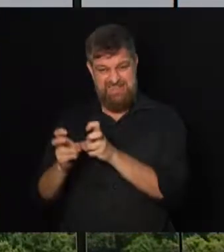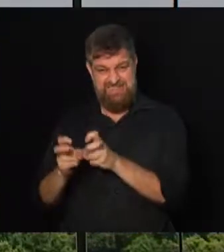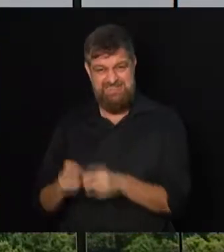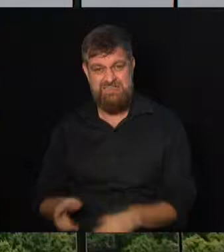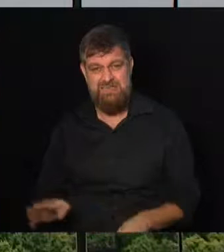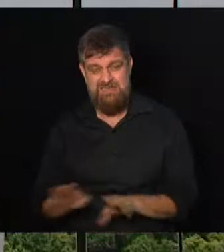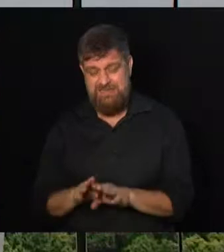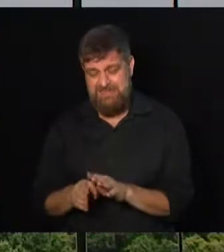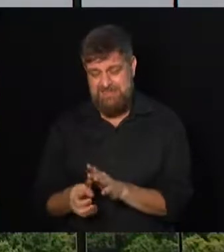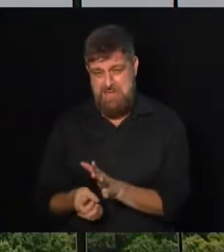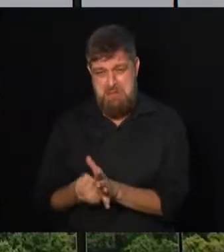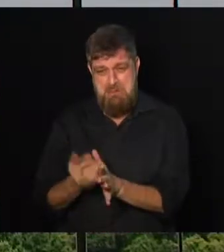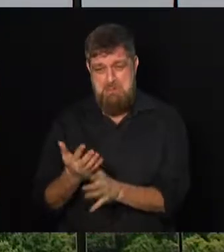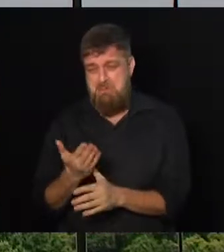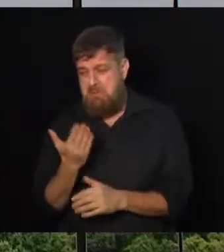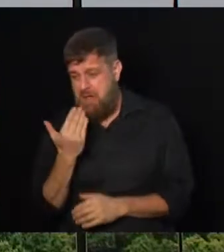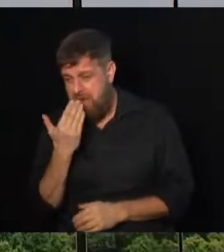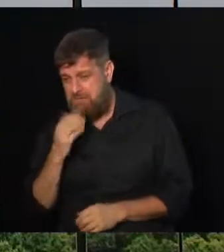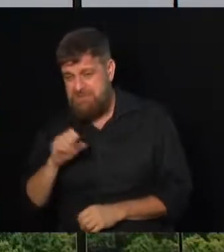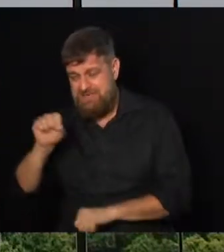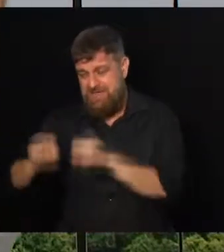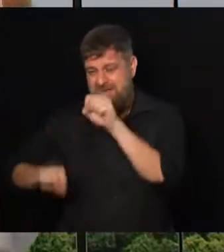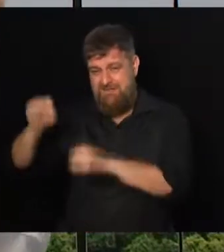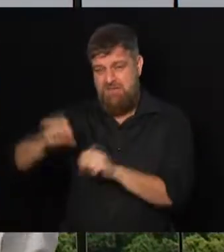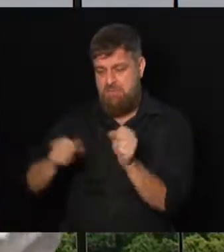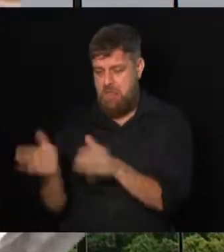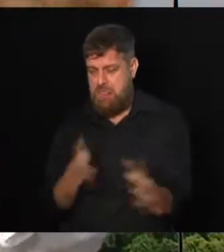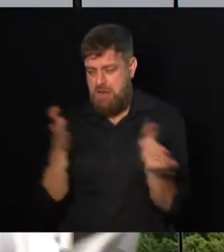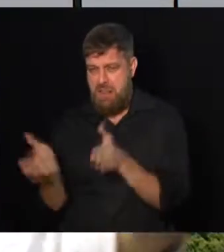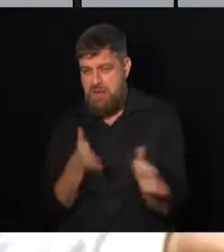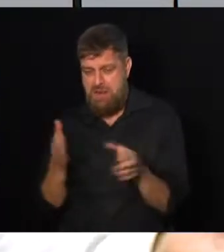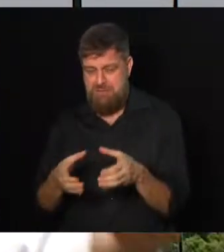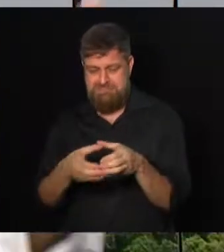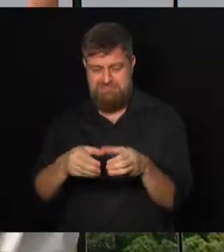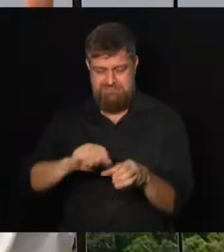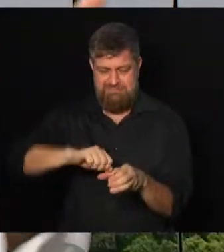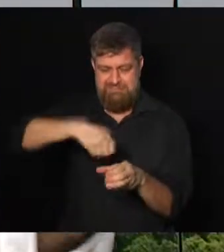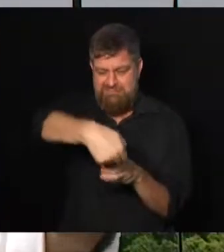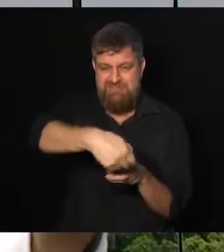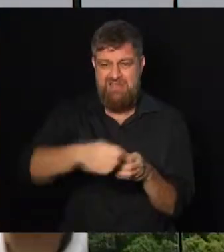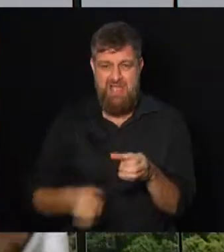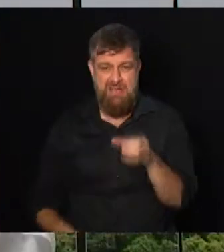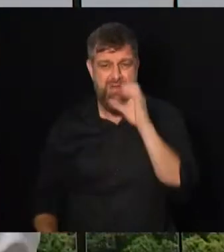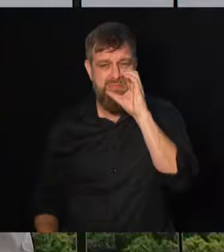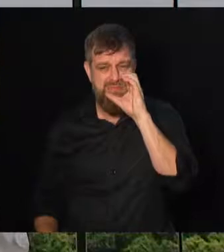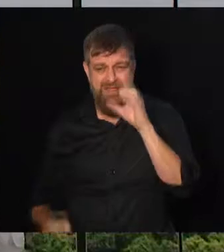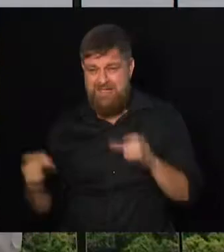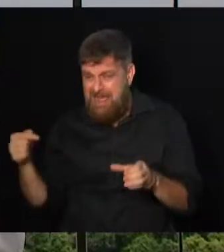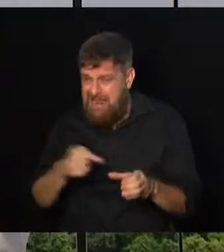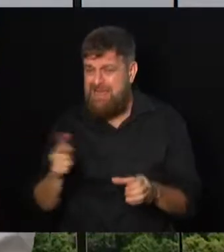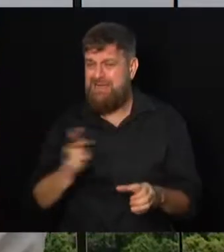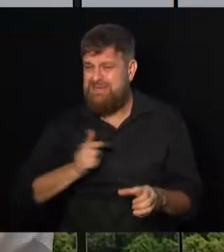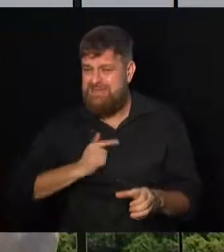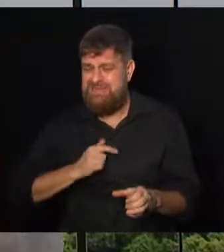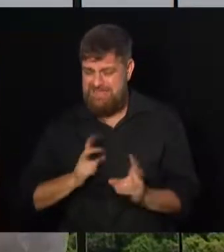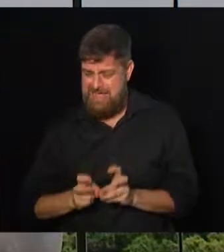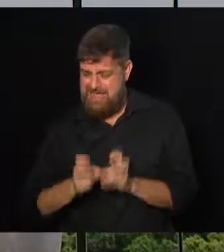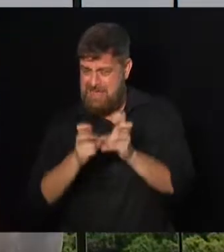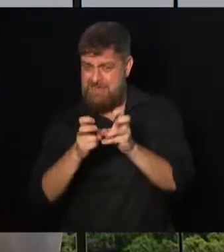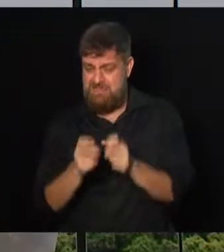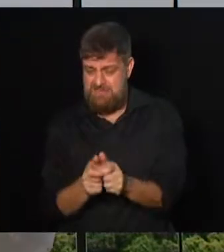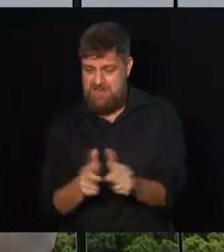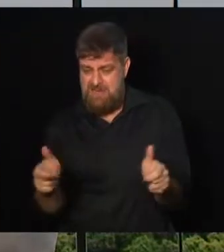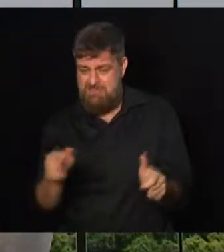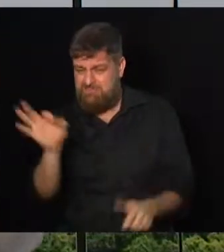alguns alimentos que a gente está fazendo hoje industrializado têm aumentado esses índices de cânceres, porque a